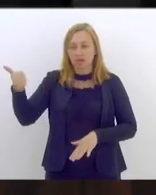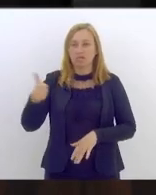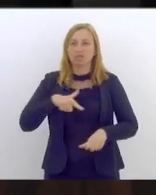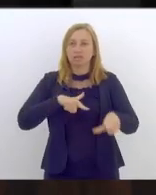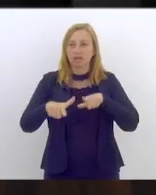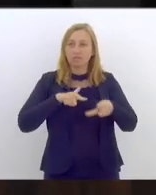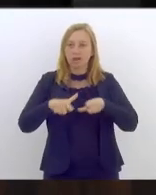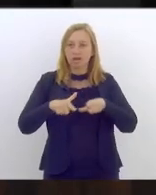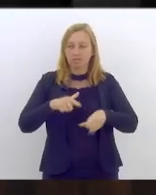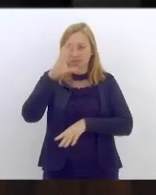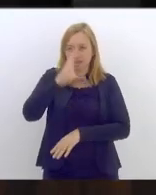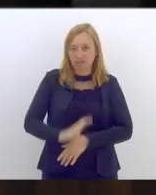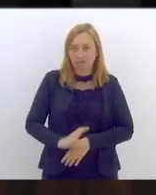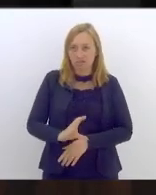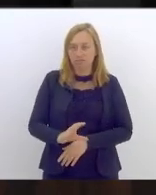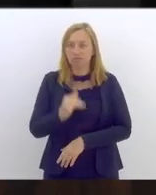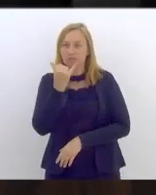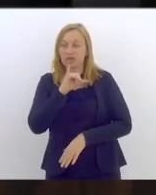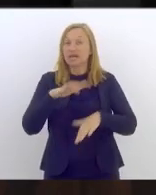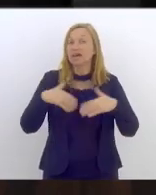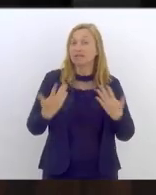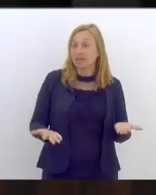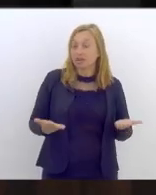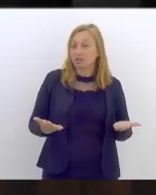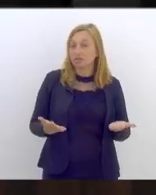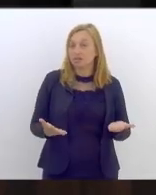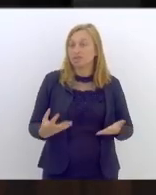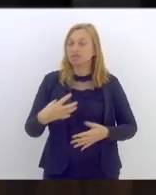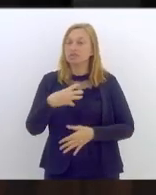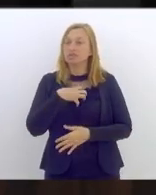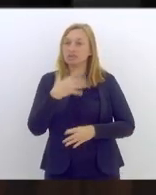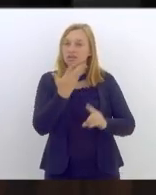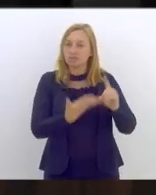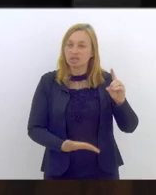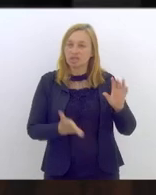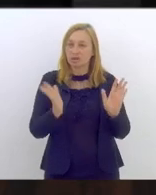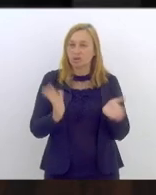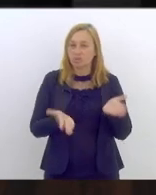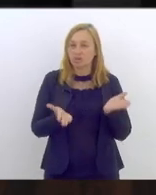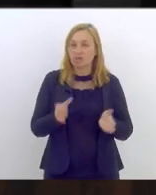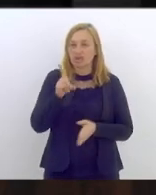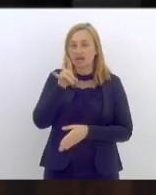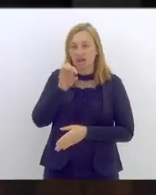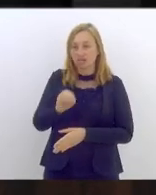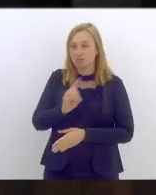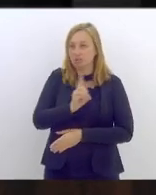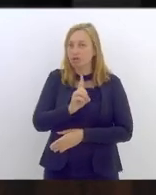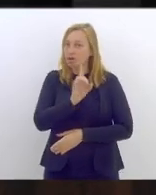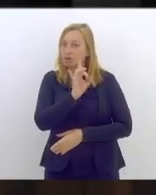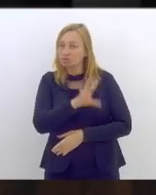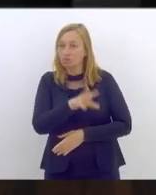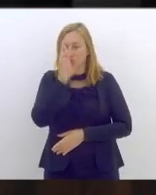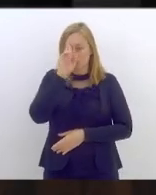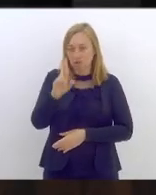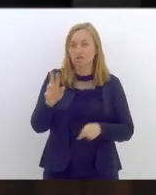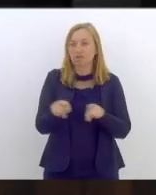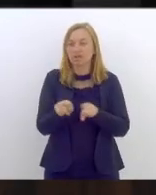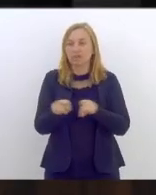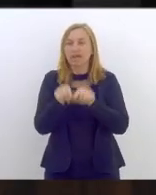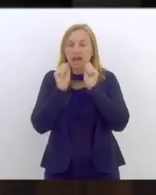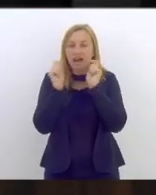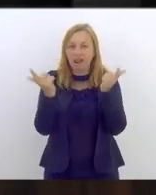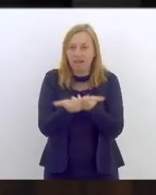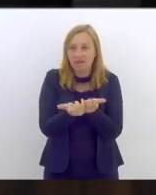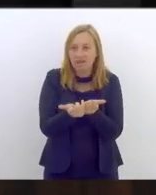o cidadão Fluminense Então quem sente homenageado hoje Dr Cláudio não é o senhor é Assembleia